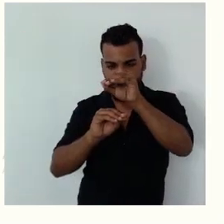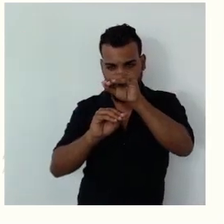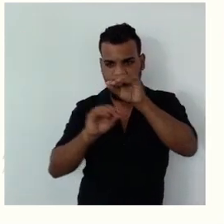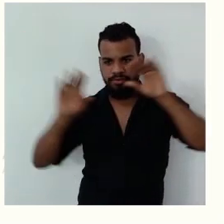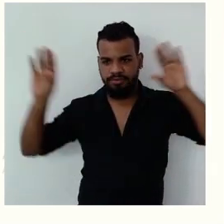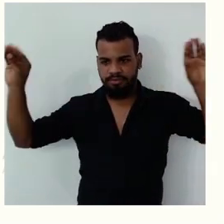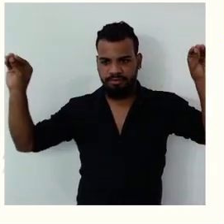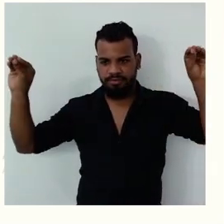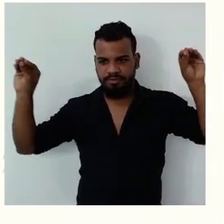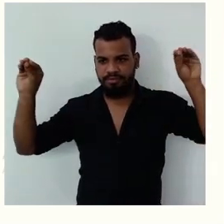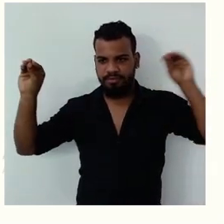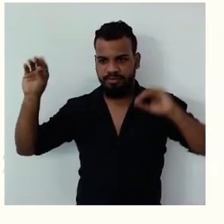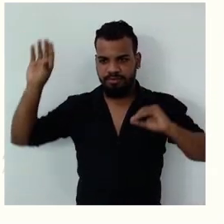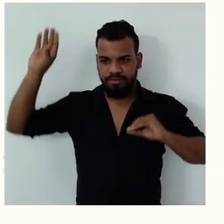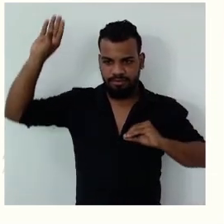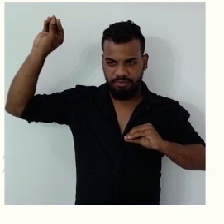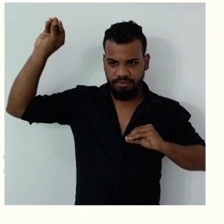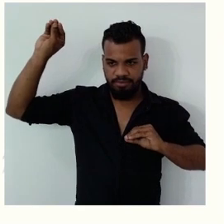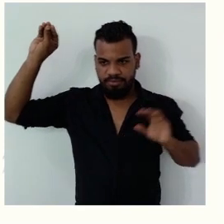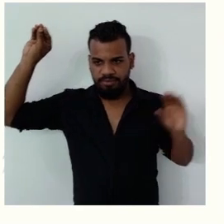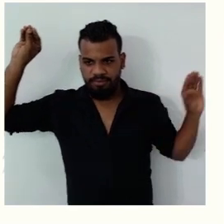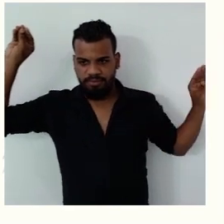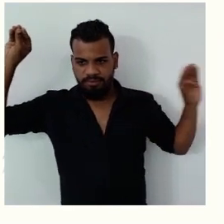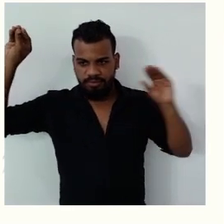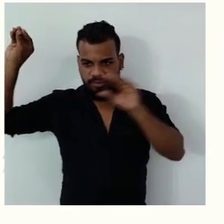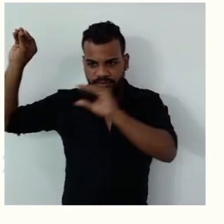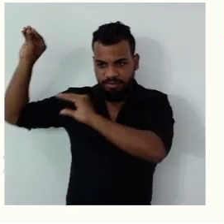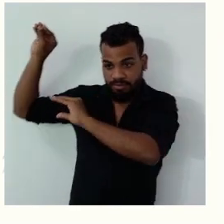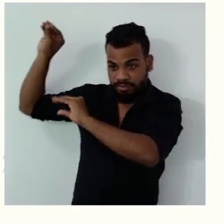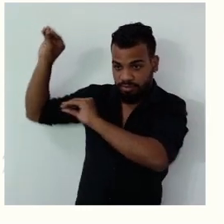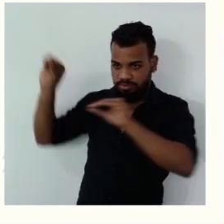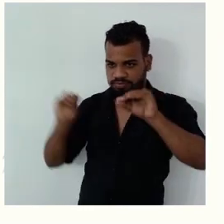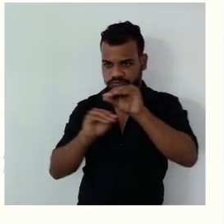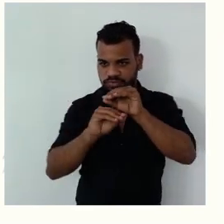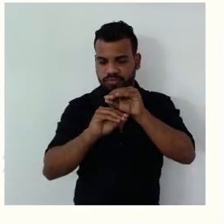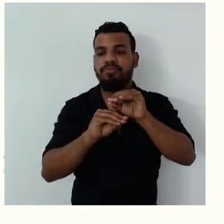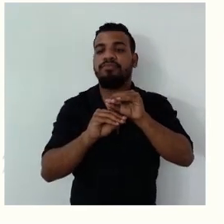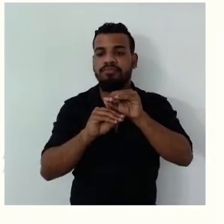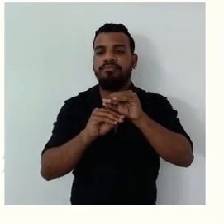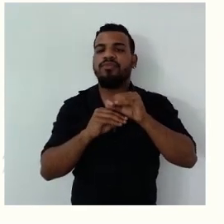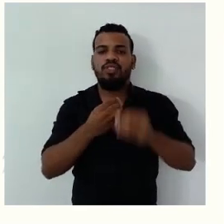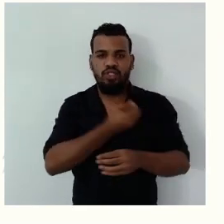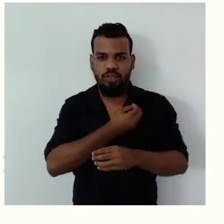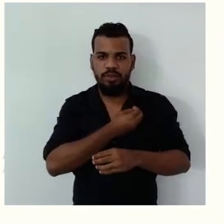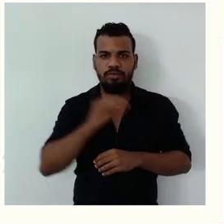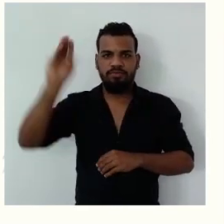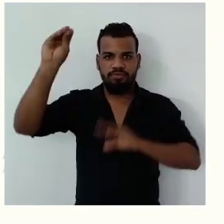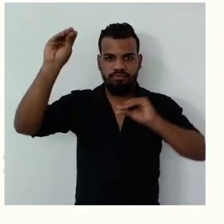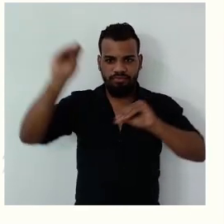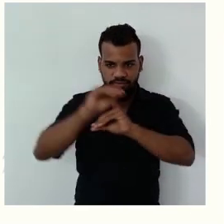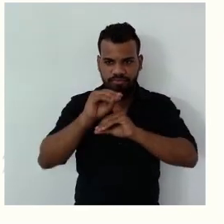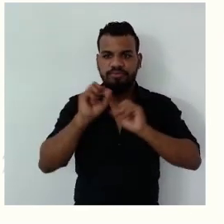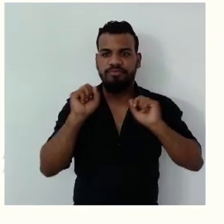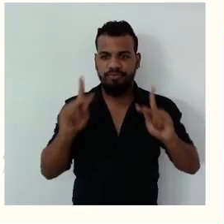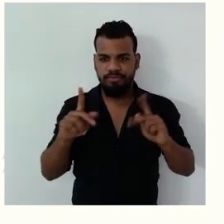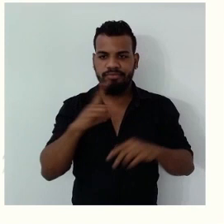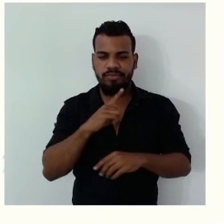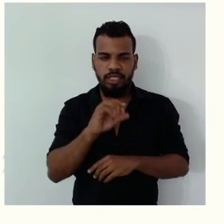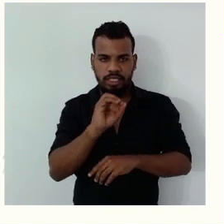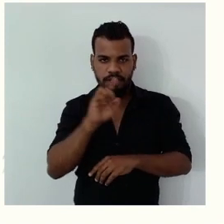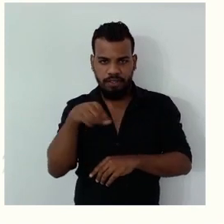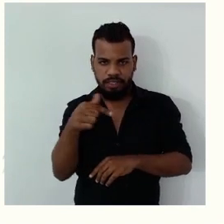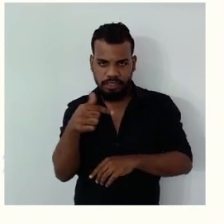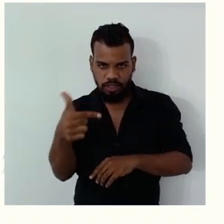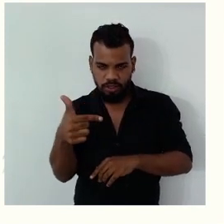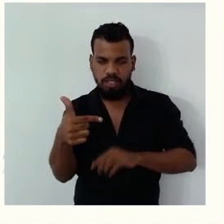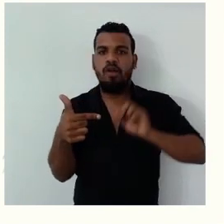331,20 dividido por 460. Feito isso, você vai ver que teve um 0,72.